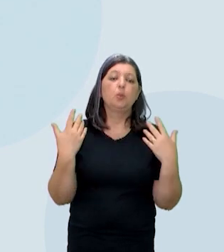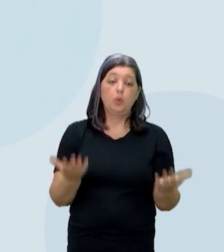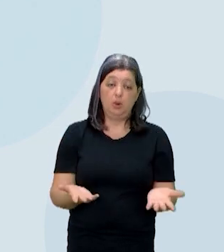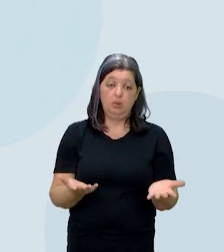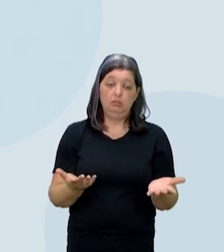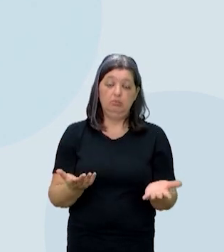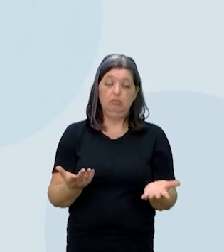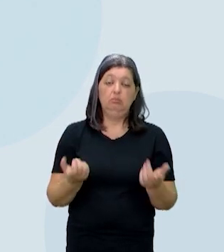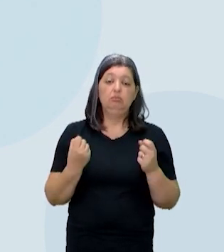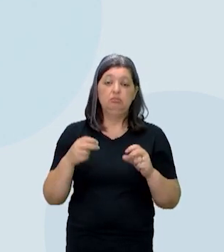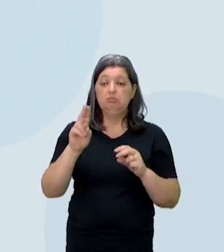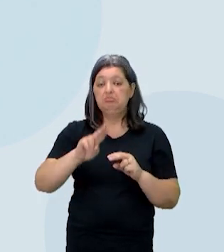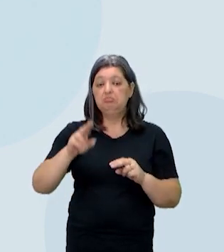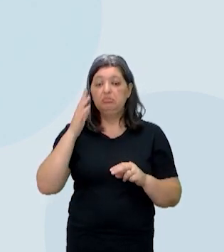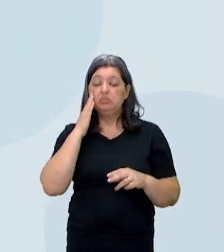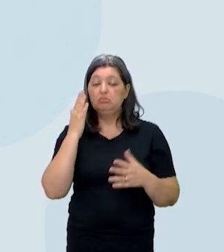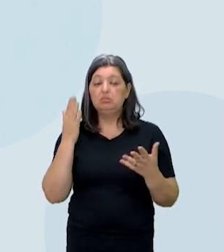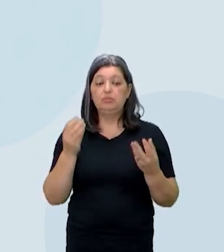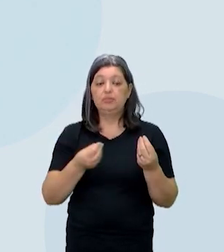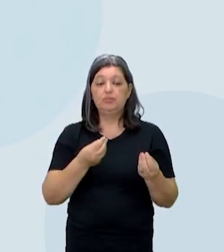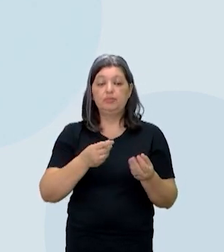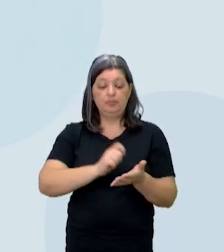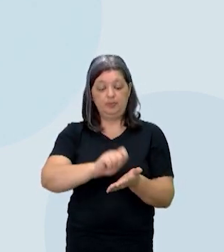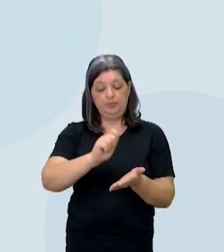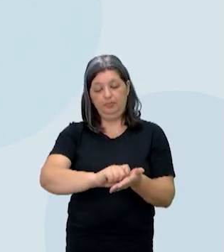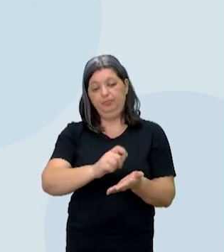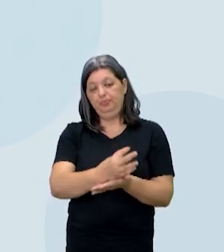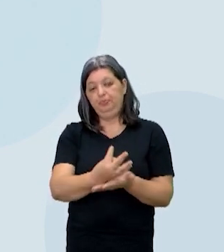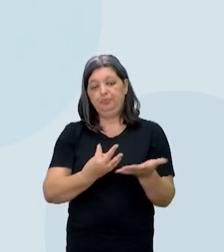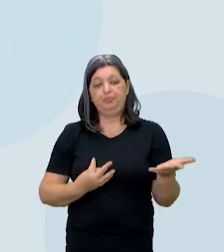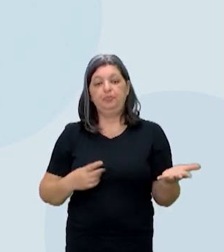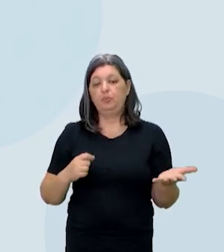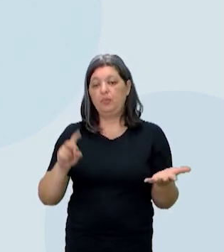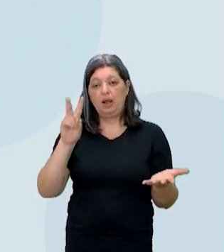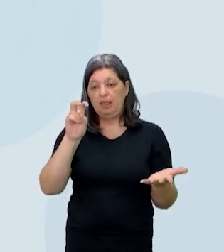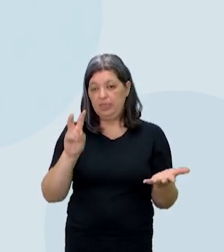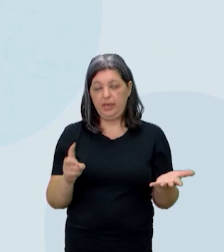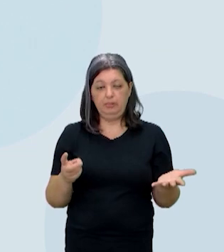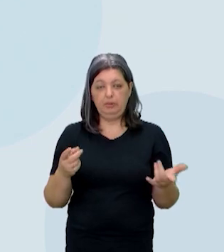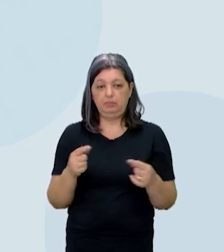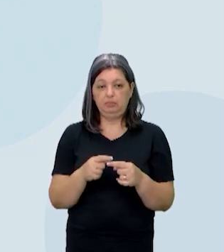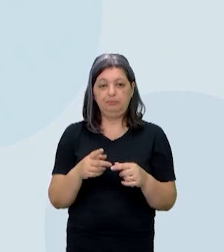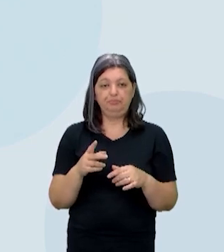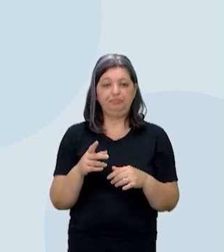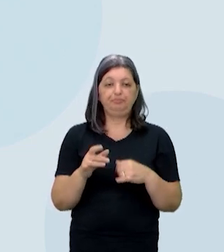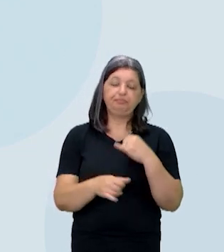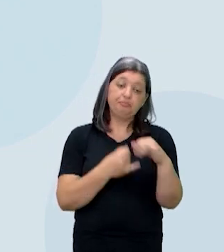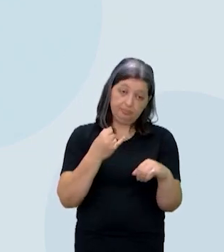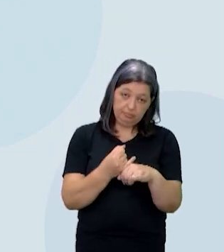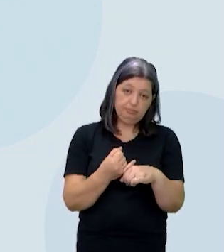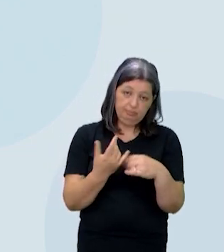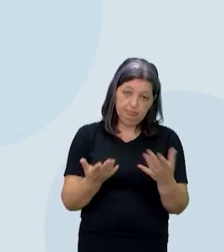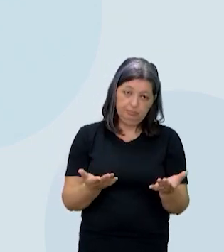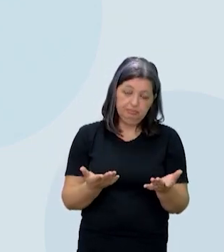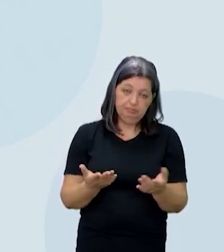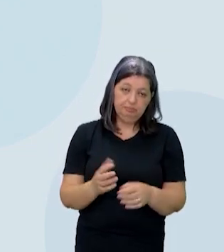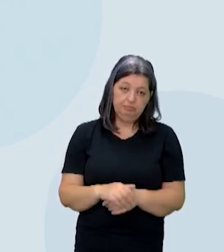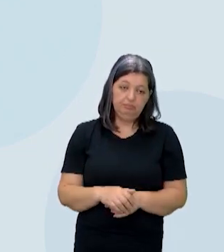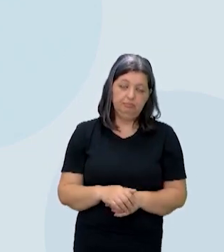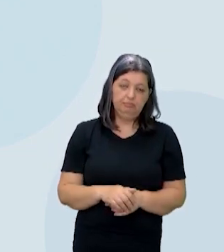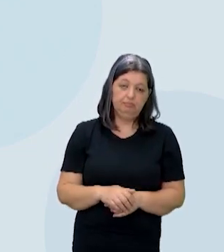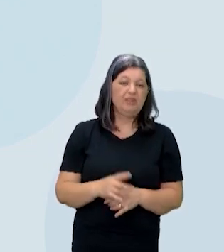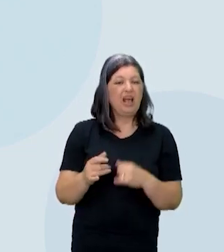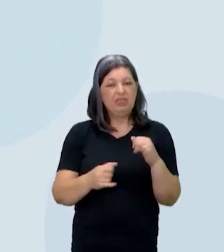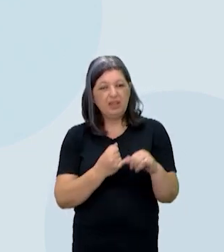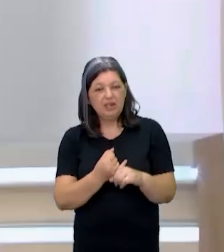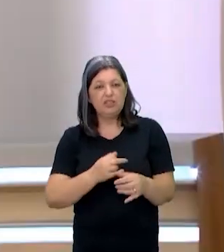os termos, o que eu tenho que saber para escrever esse texto? Quais são os temas que serão abordados? Por exemplo, internet é uma palavra que vai estar em